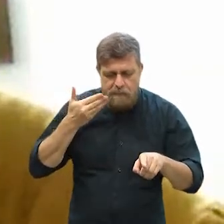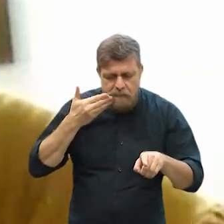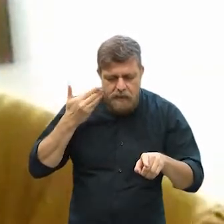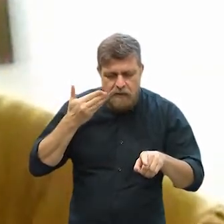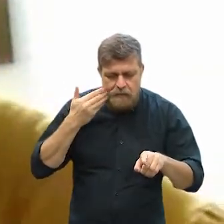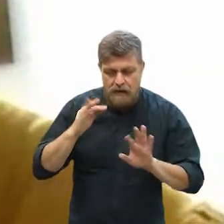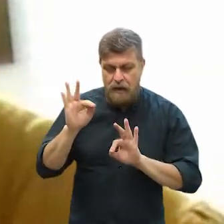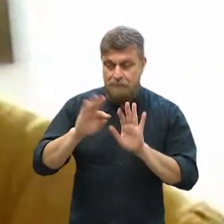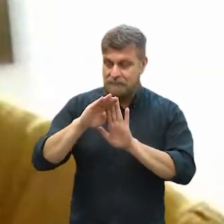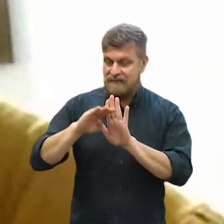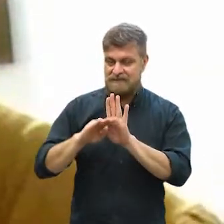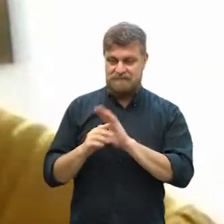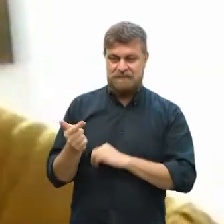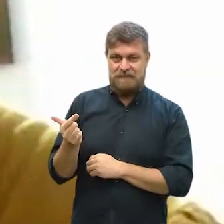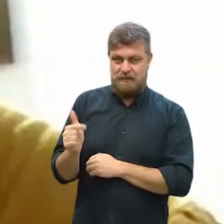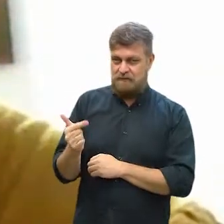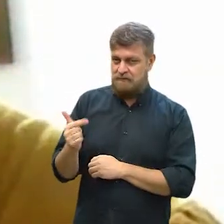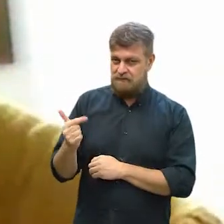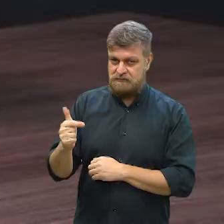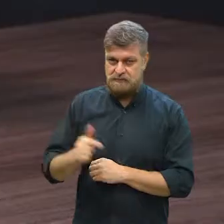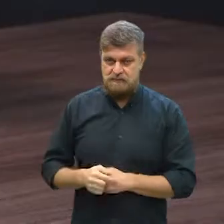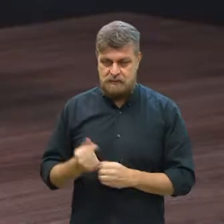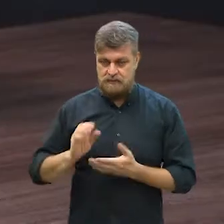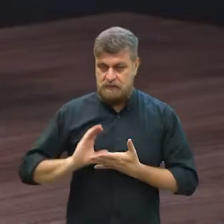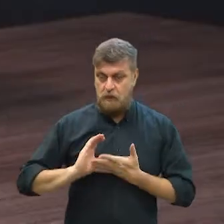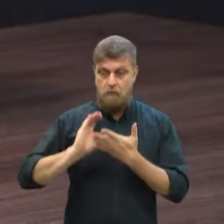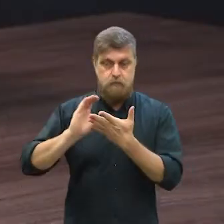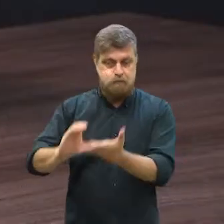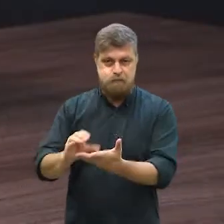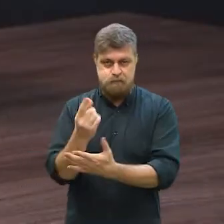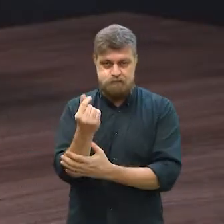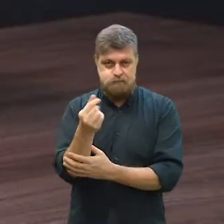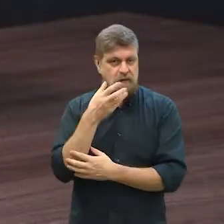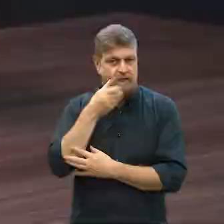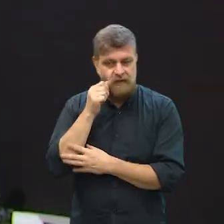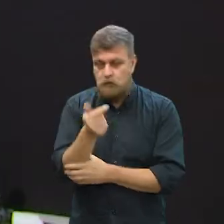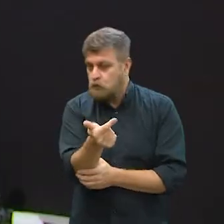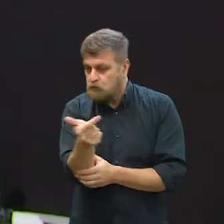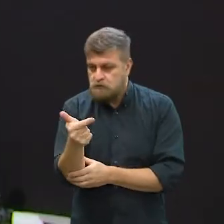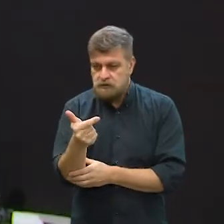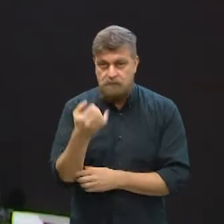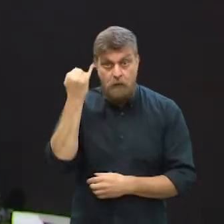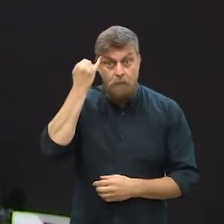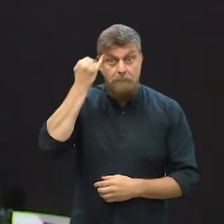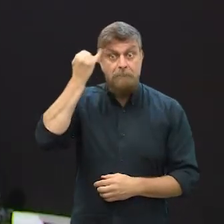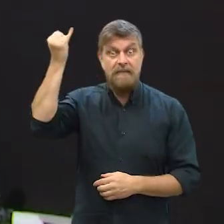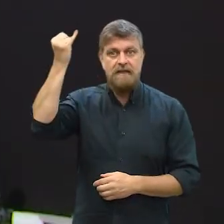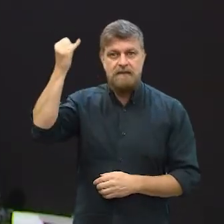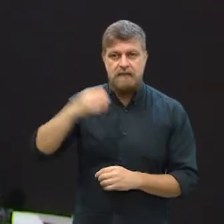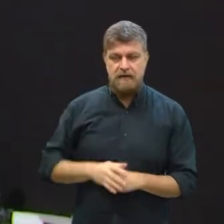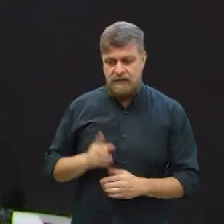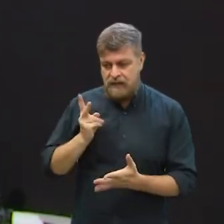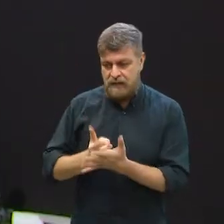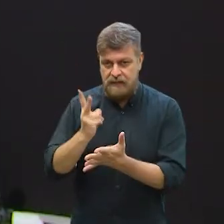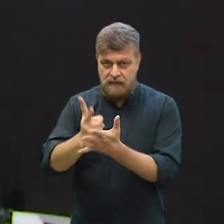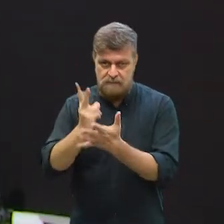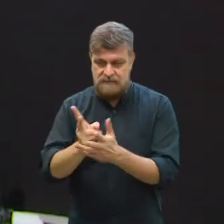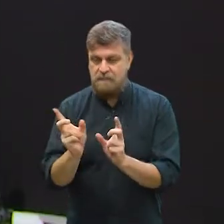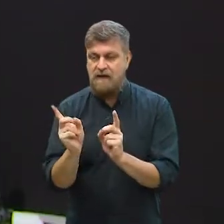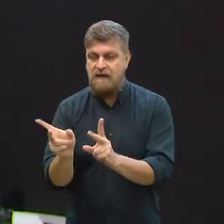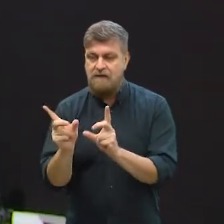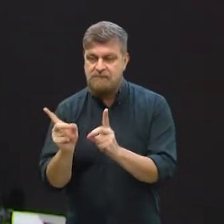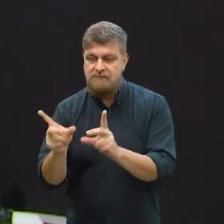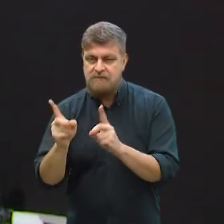mesmo sem planejamento, a gente não teve nenhum investimento na empresa, foi a partir de uma ideia mesmo, e como eu sempre trabalhei com vendas, o